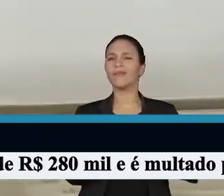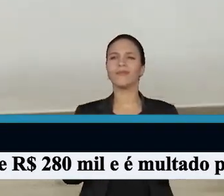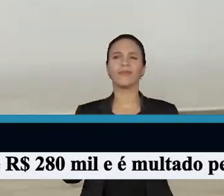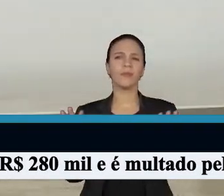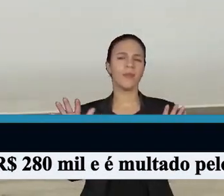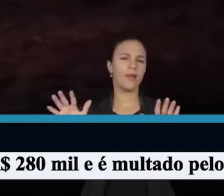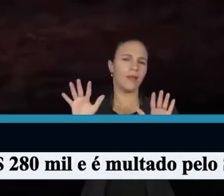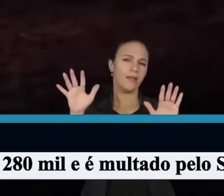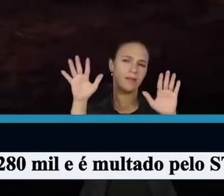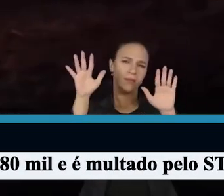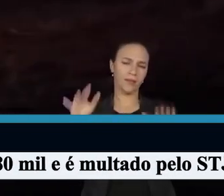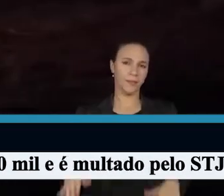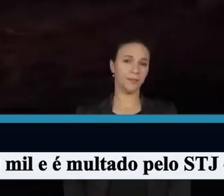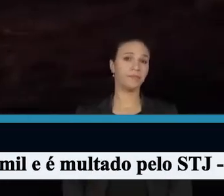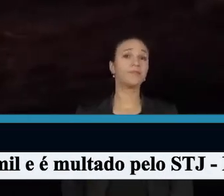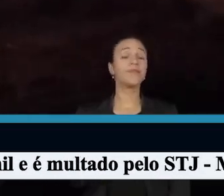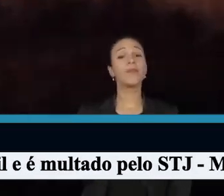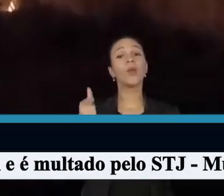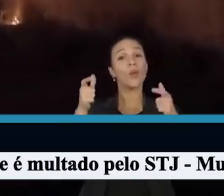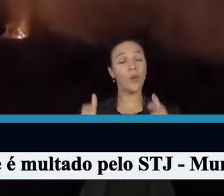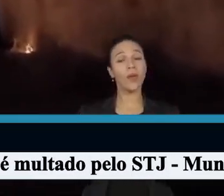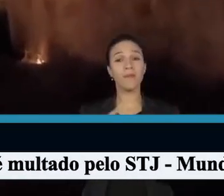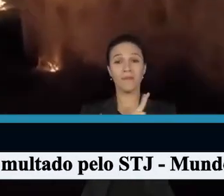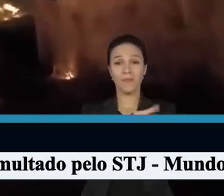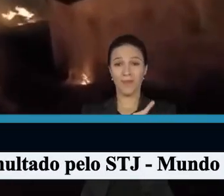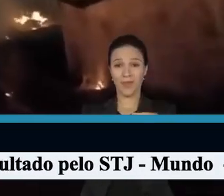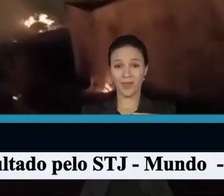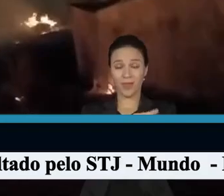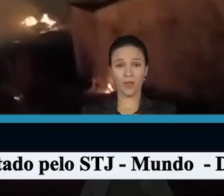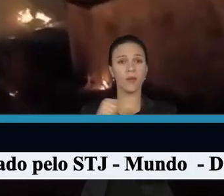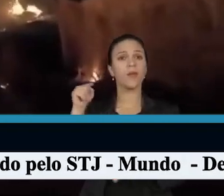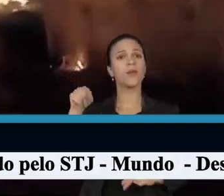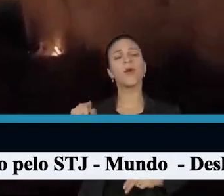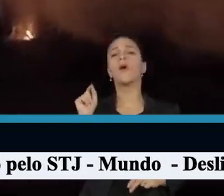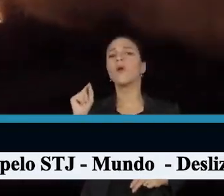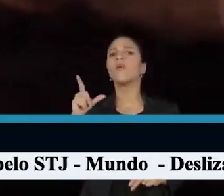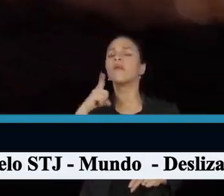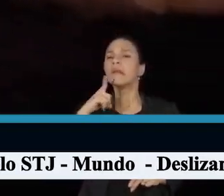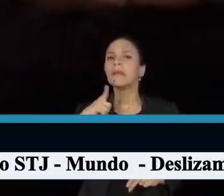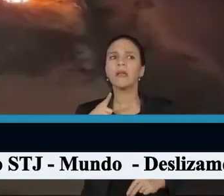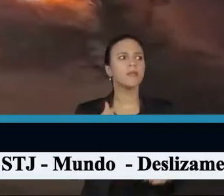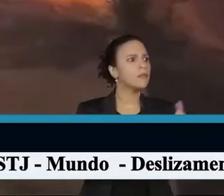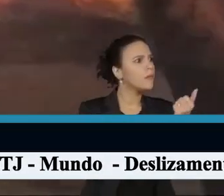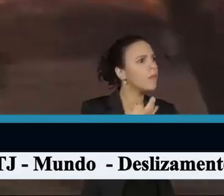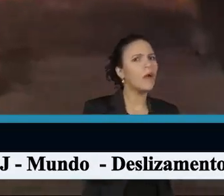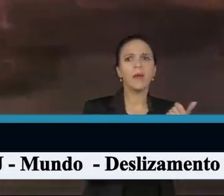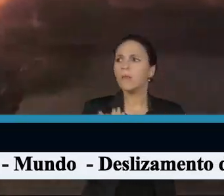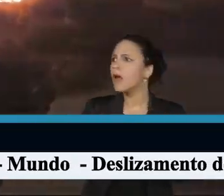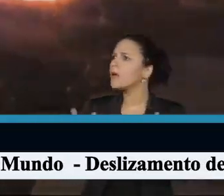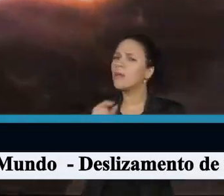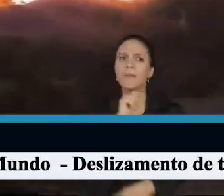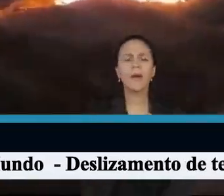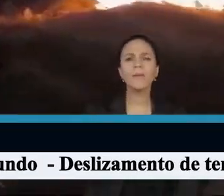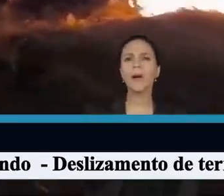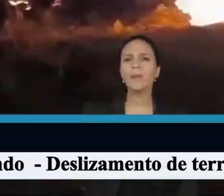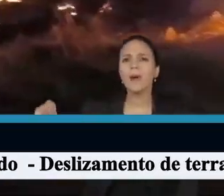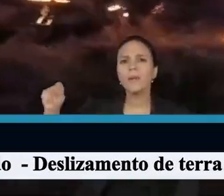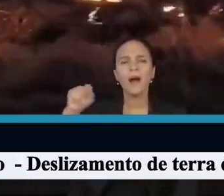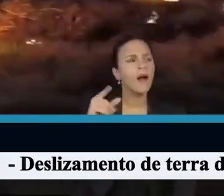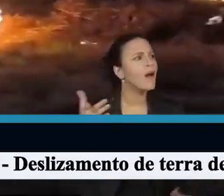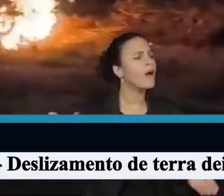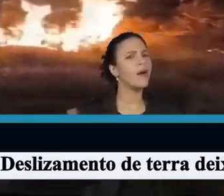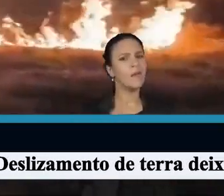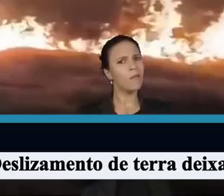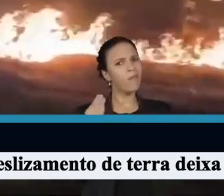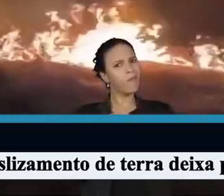das queimadas. Em Patos de Minas, moradores relataram incêndios simultâneos em lotes de terra em diversos